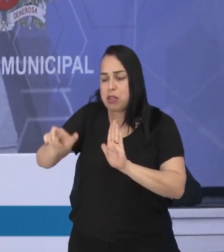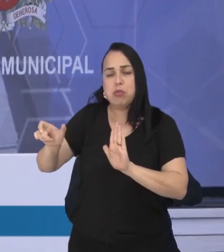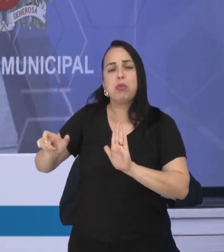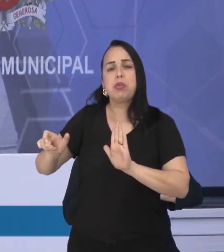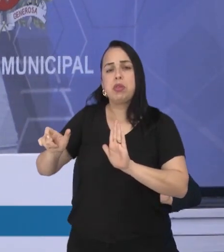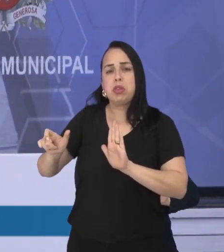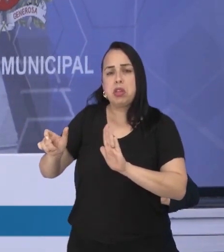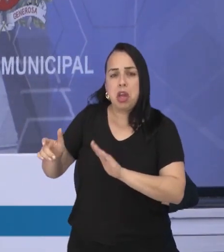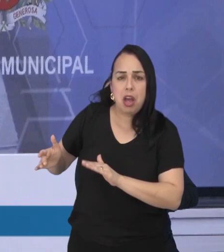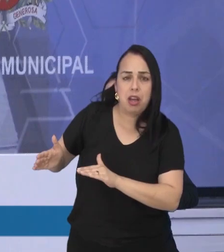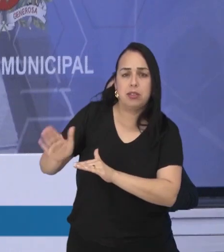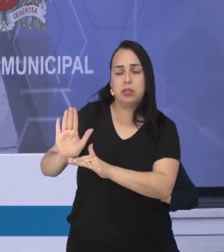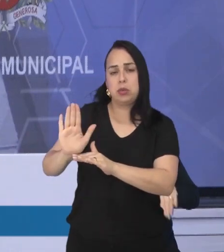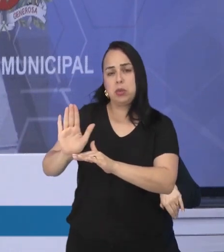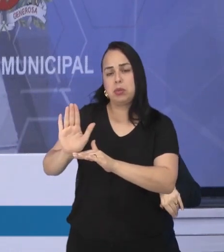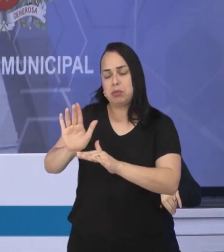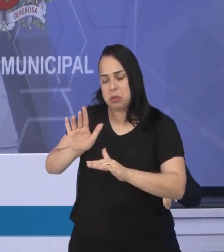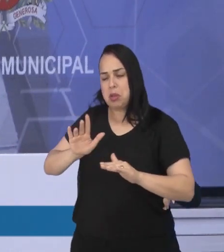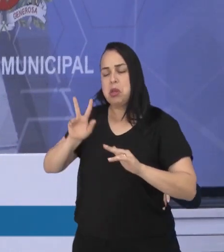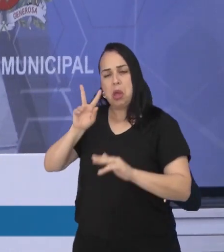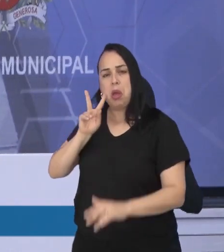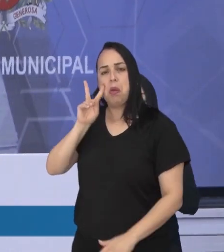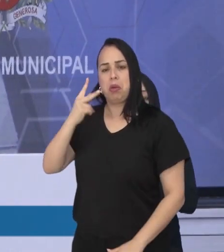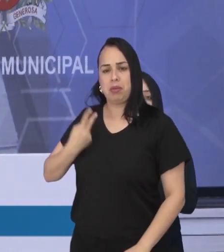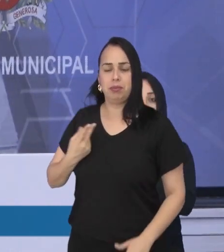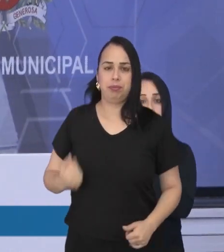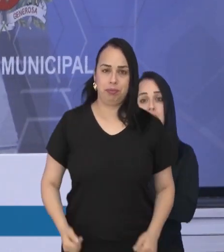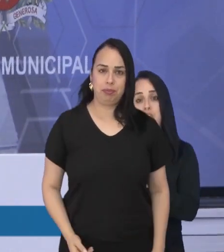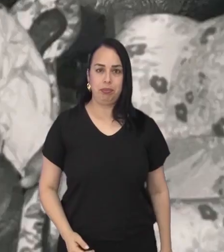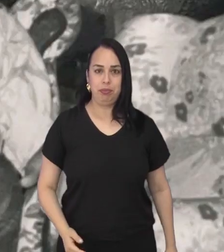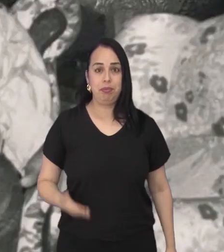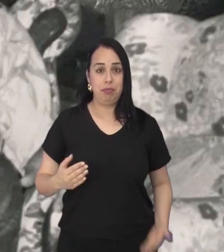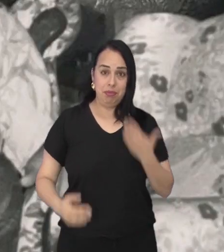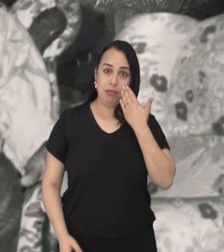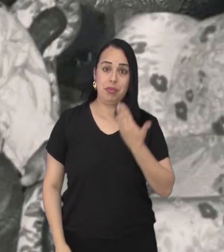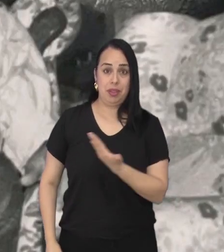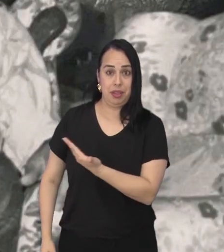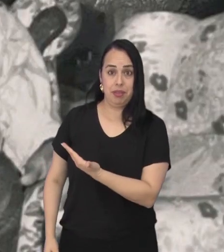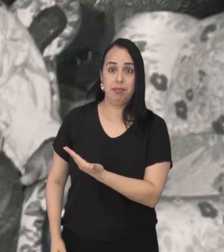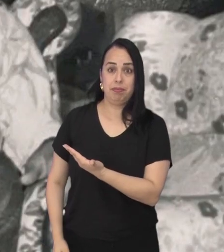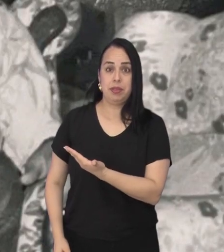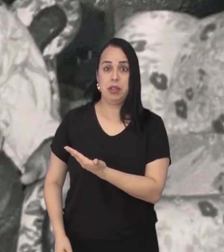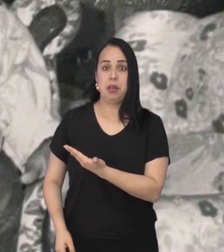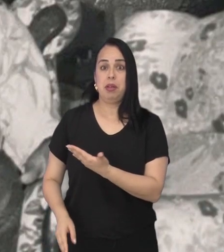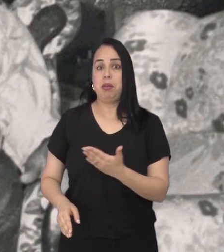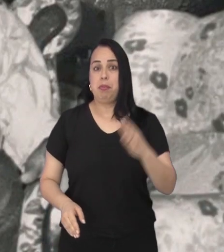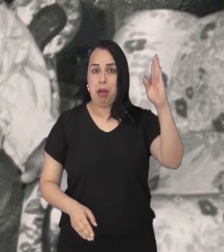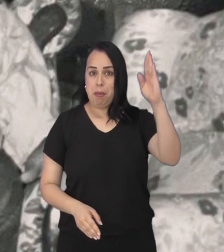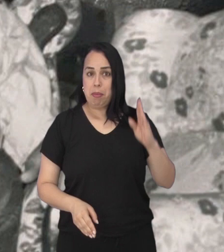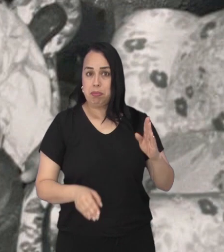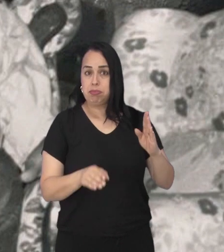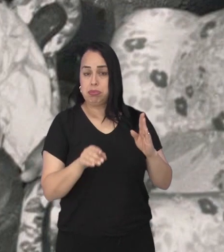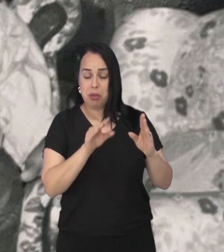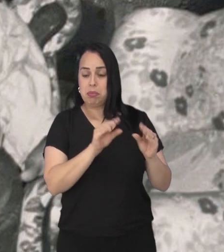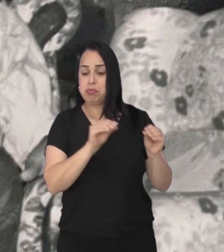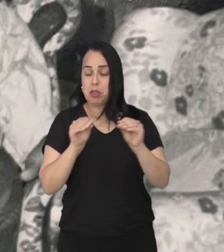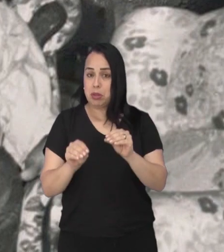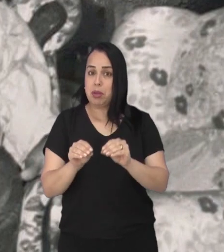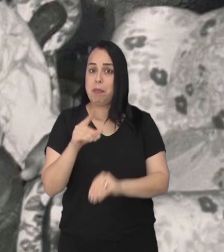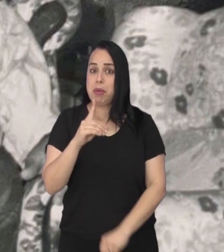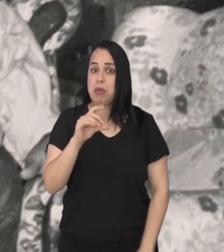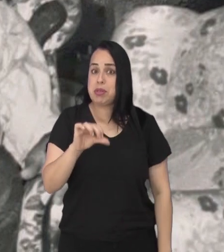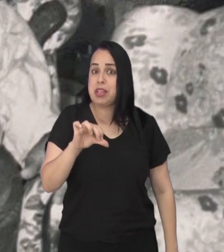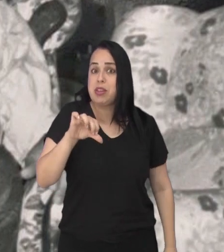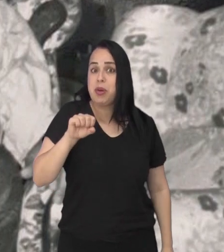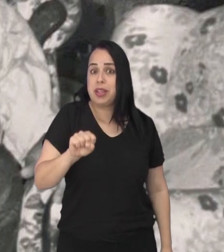que fazem toda a diferença na sociedade. Khaled Mohamed El Mazou veio para o Brasil bem jovem,